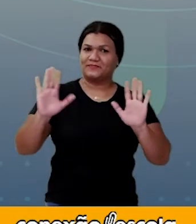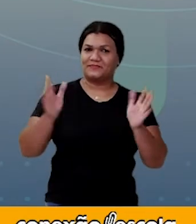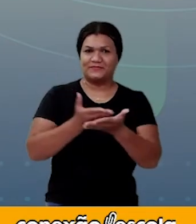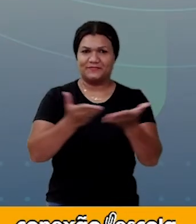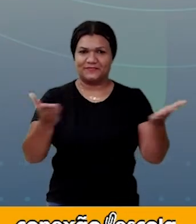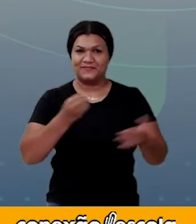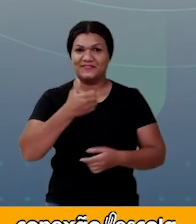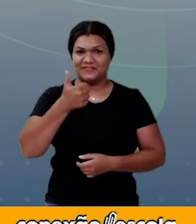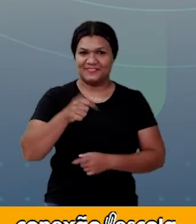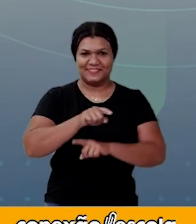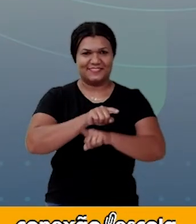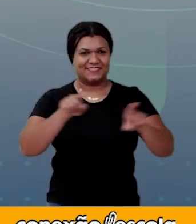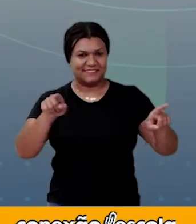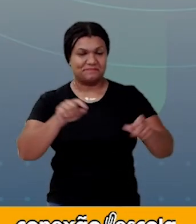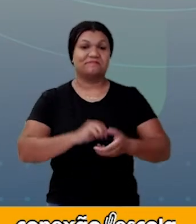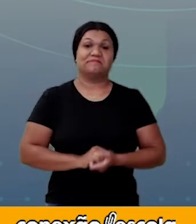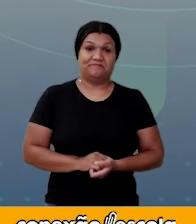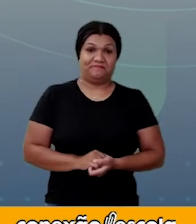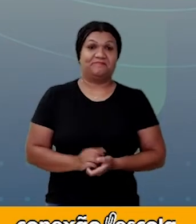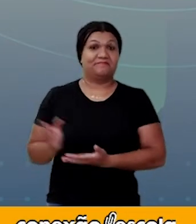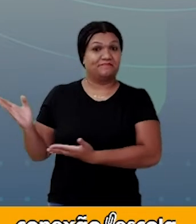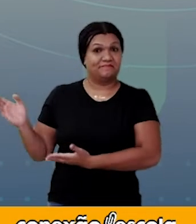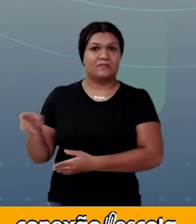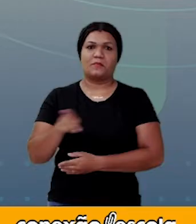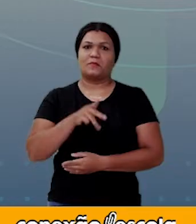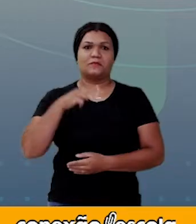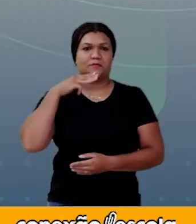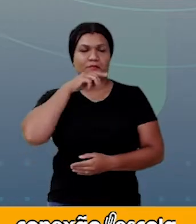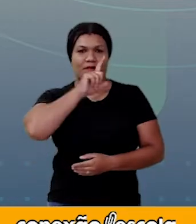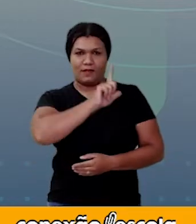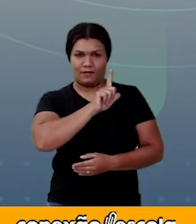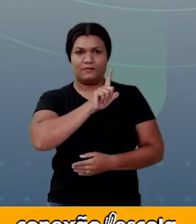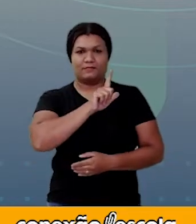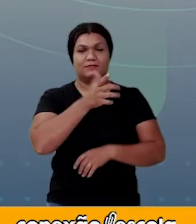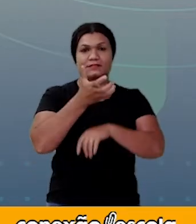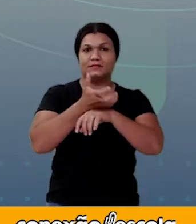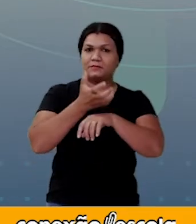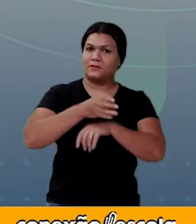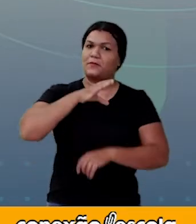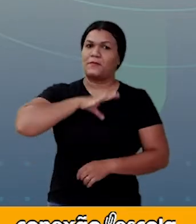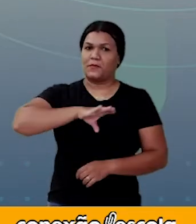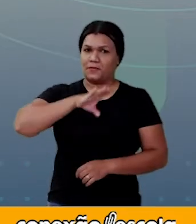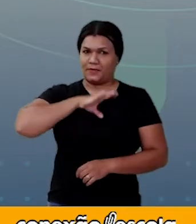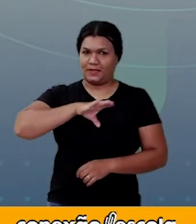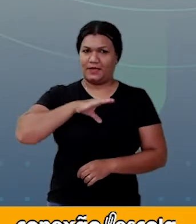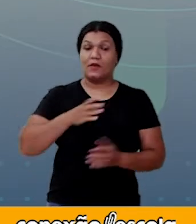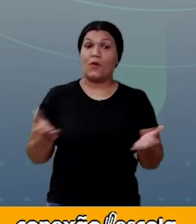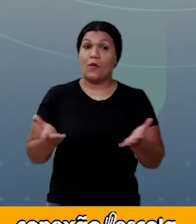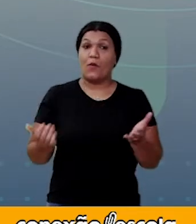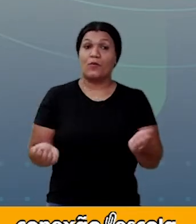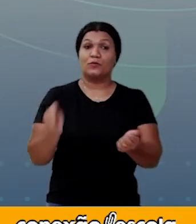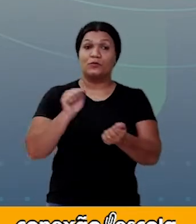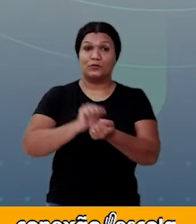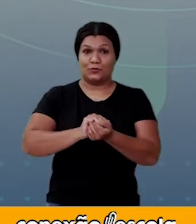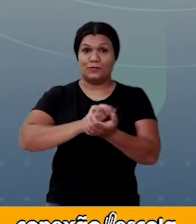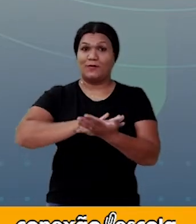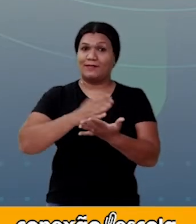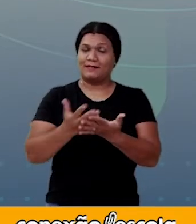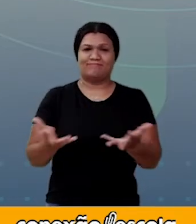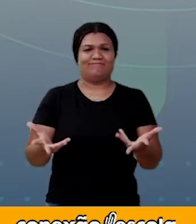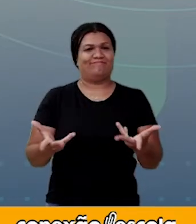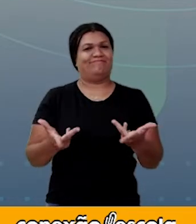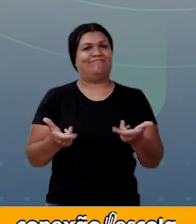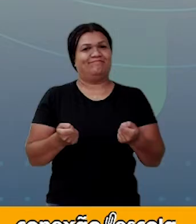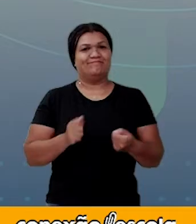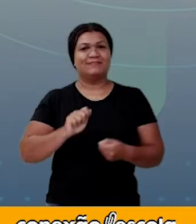Olá, pessoal, tudo bem com vocês? Eu sou o professor Marlon, professor de língua portuguesa. Estou hoje aqui na companhia da nossa